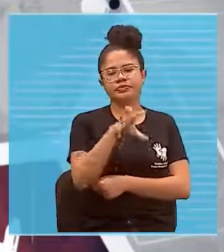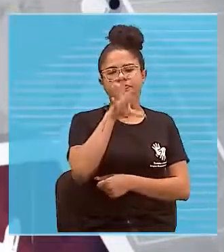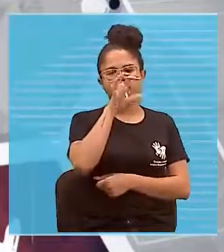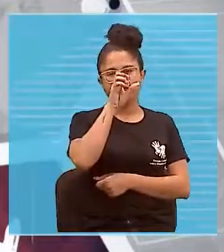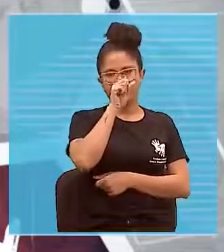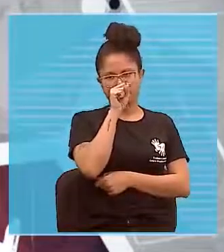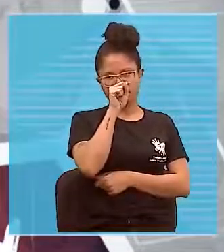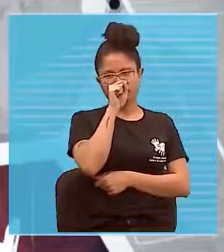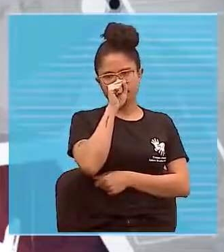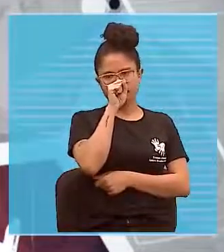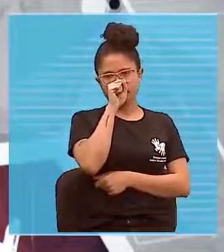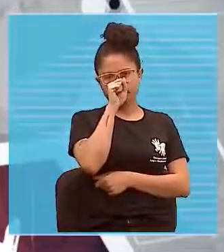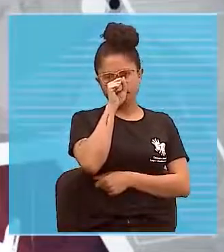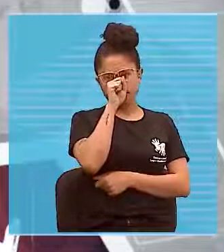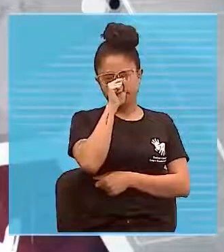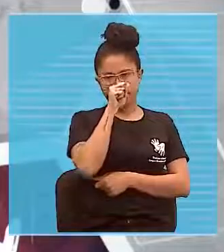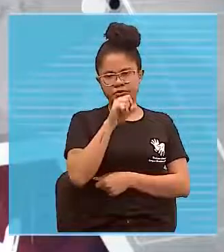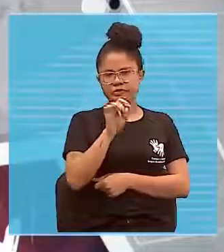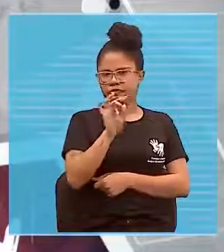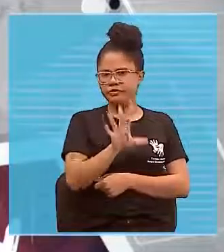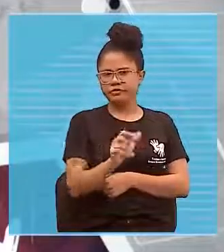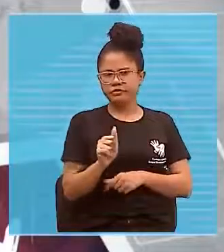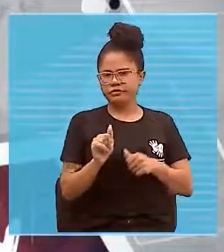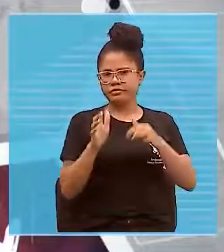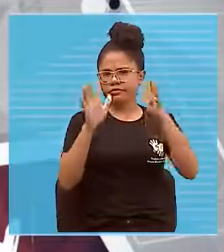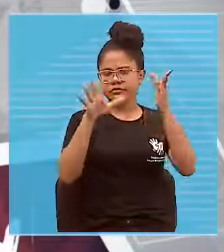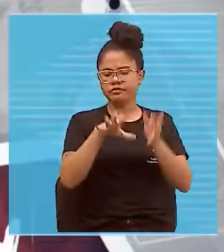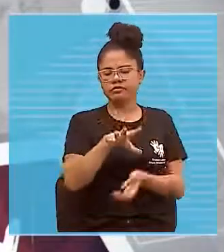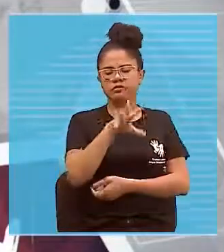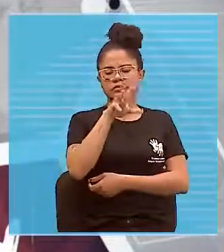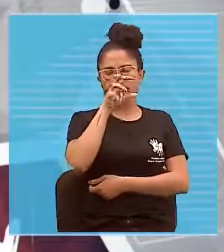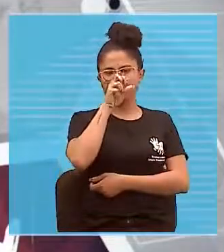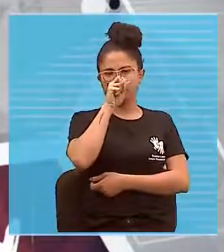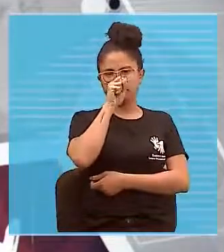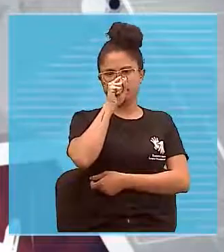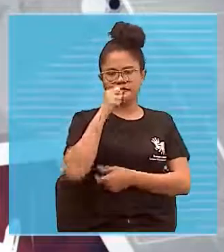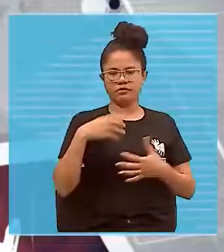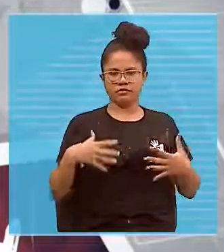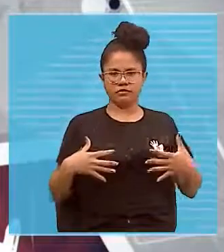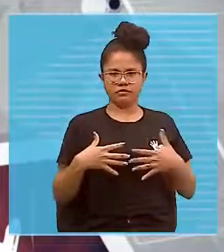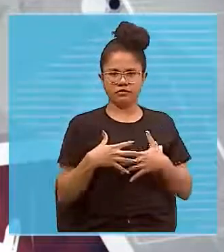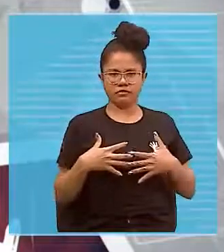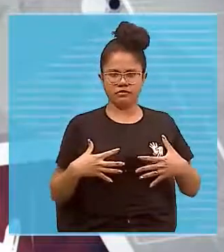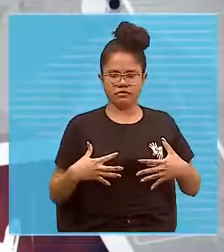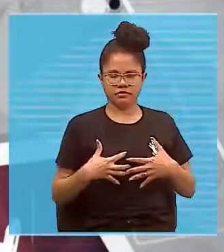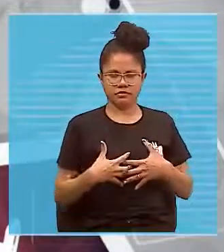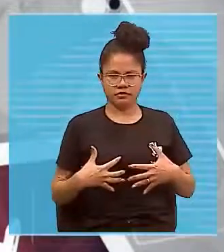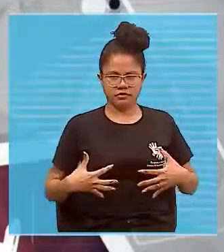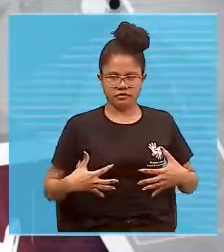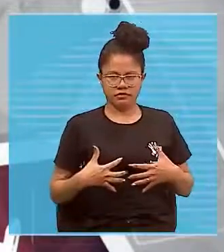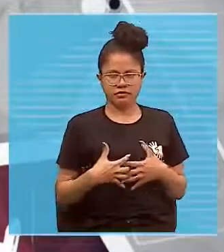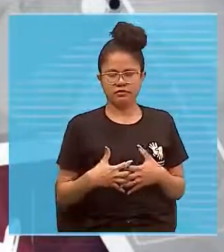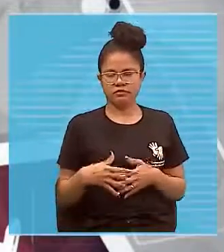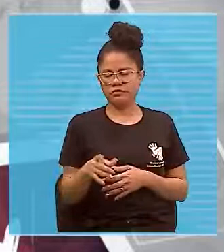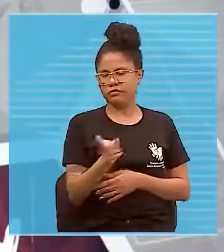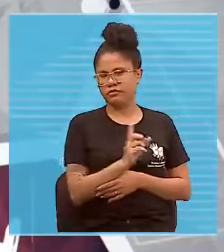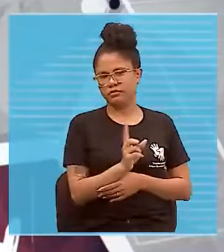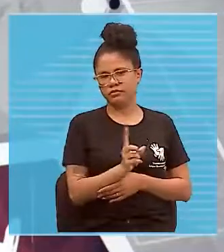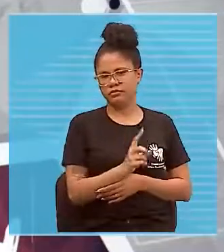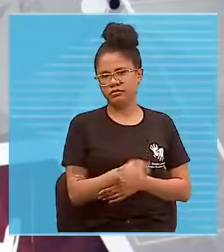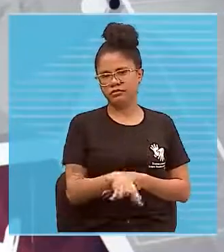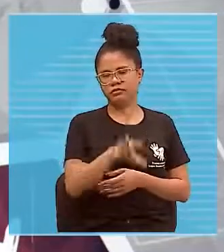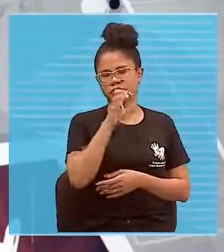pulmões faz com que não venha só o ar puro para dentro dos meus pulmões. Não é só o oxigênio, como o povo pensa. Aqui